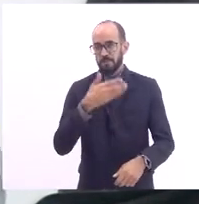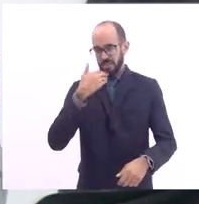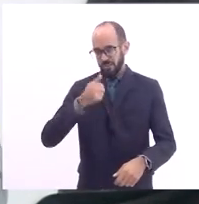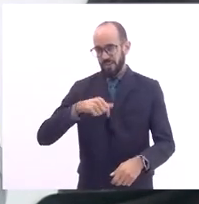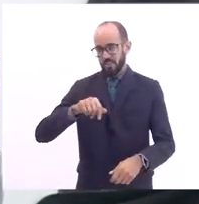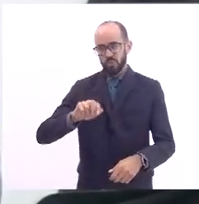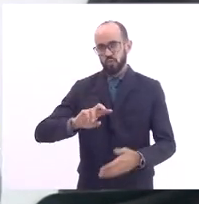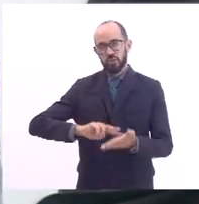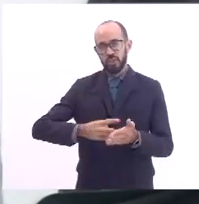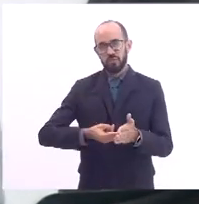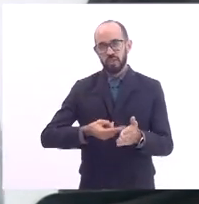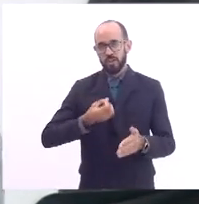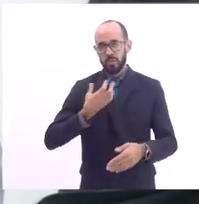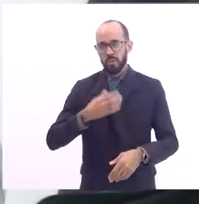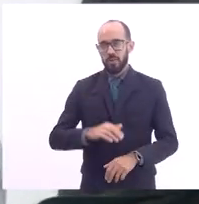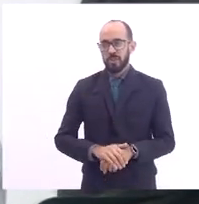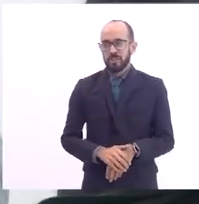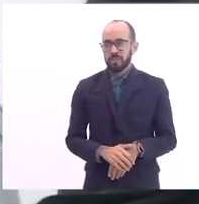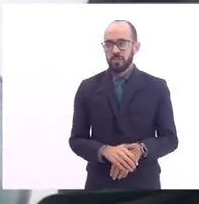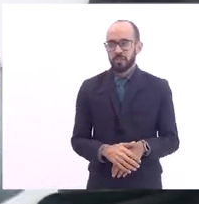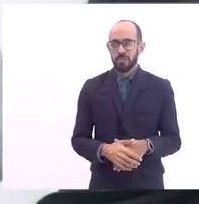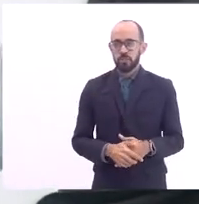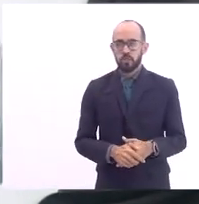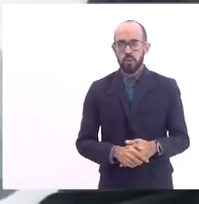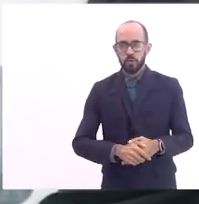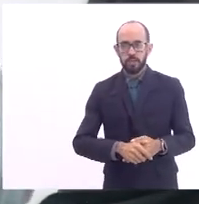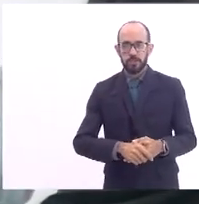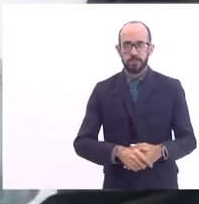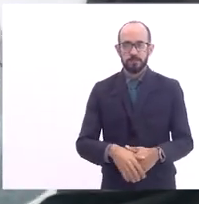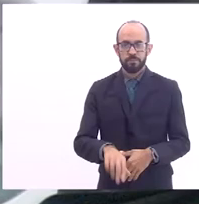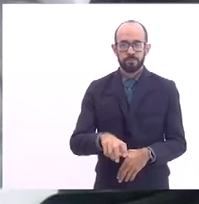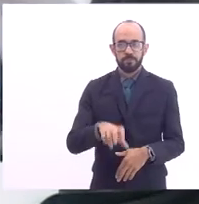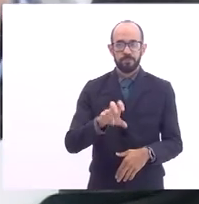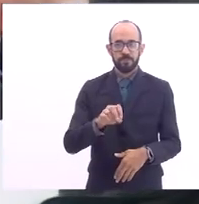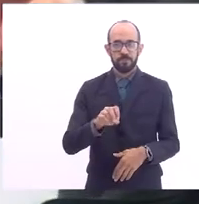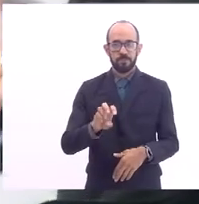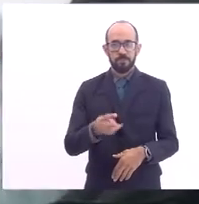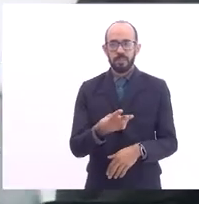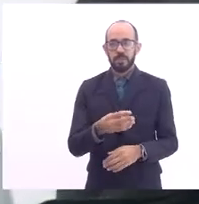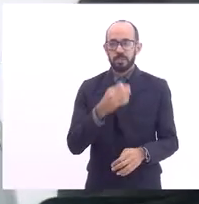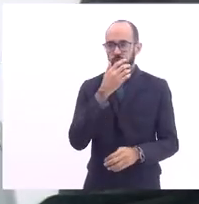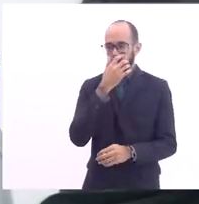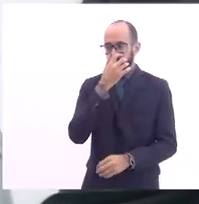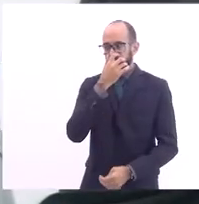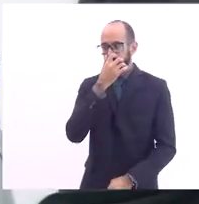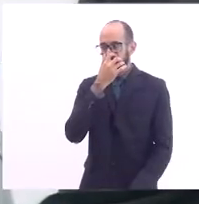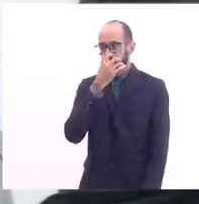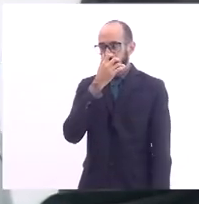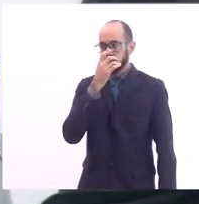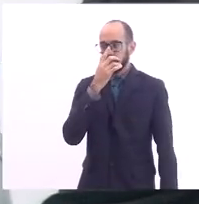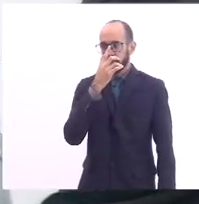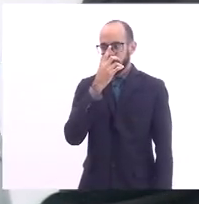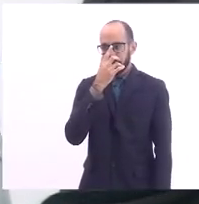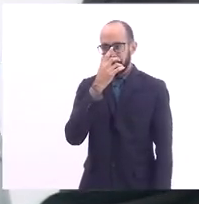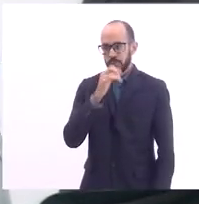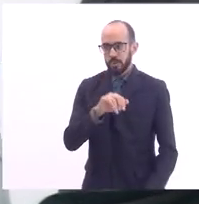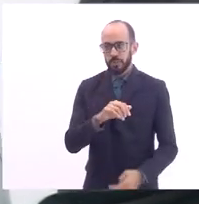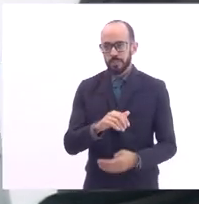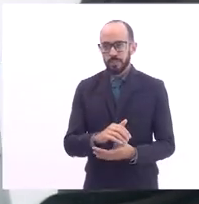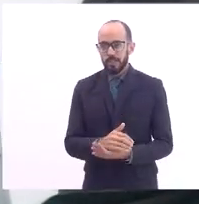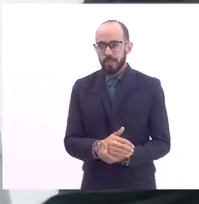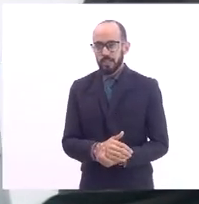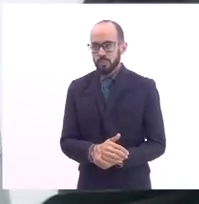nós vamos seguir nessa linha. São 50 milhões para a região noroeste esse ano e até o final de